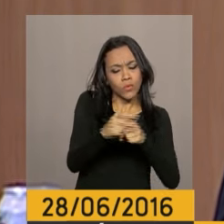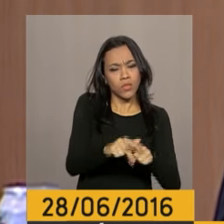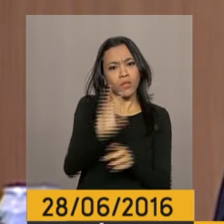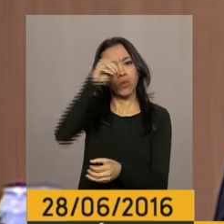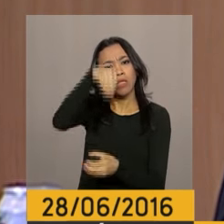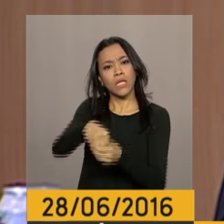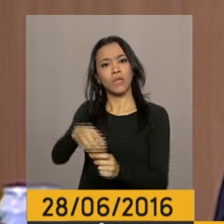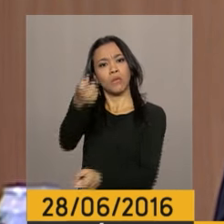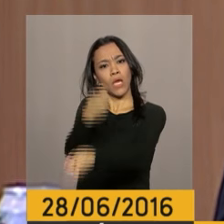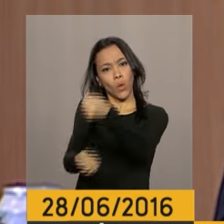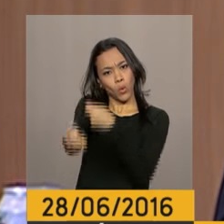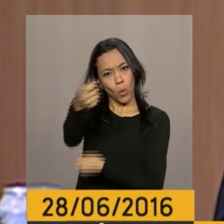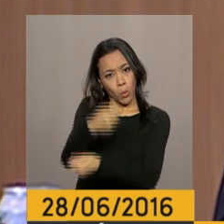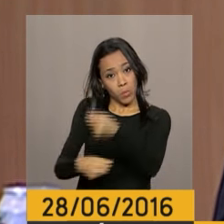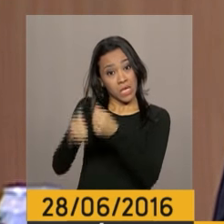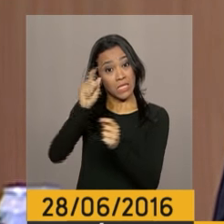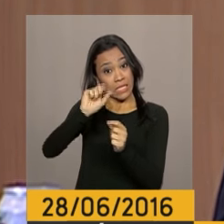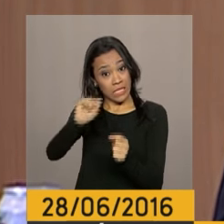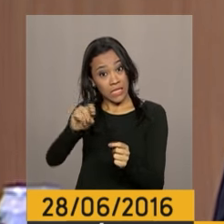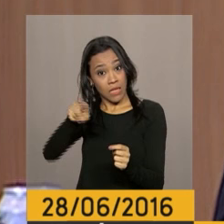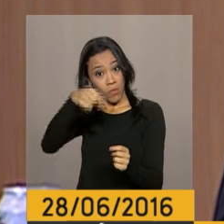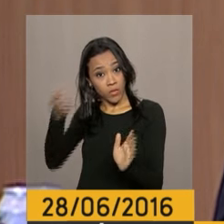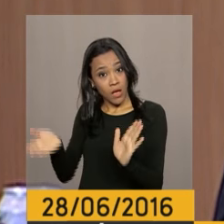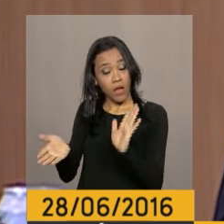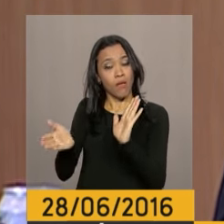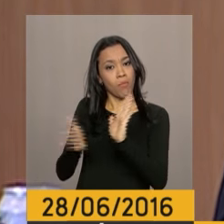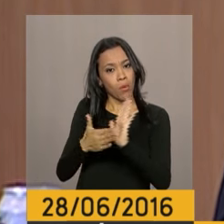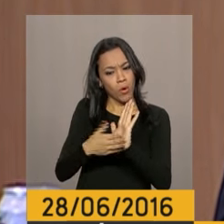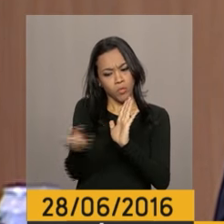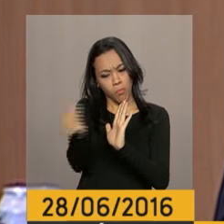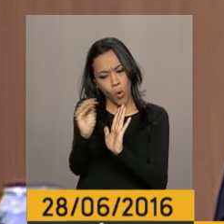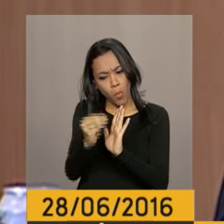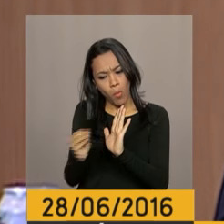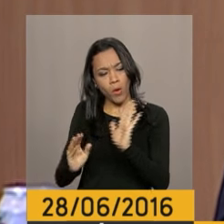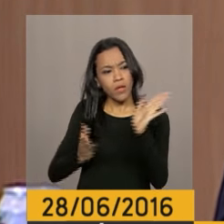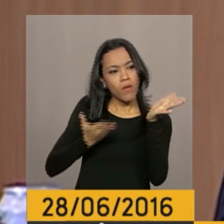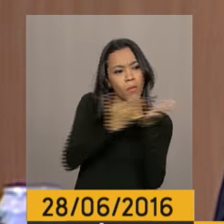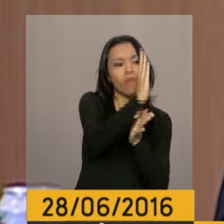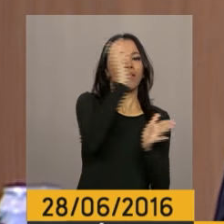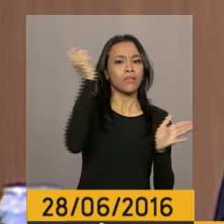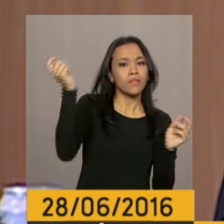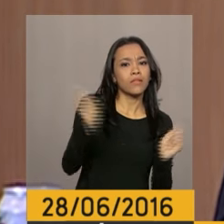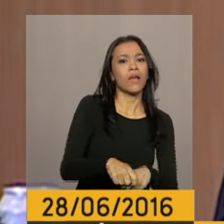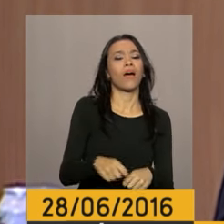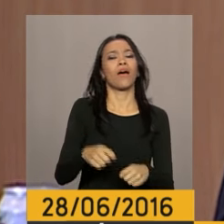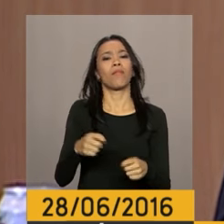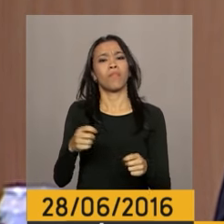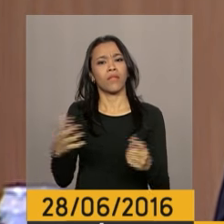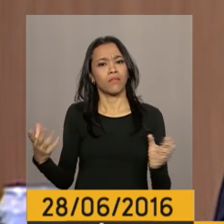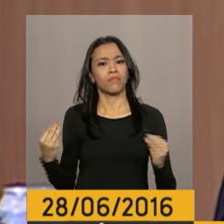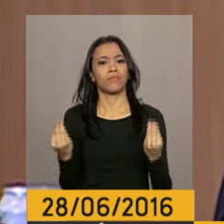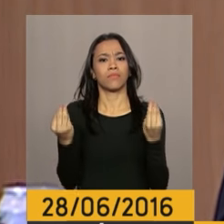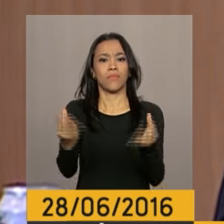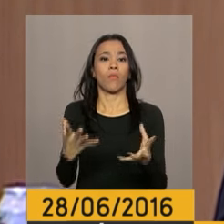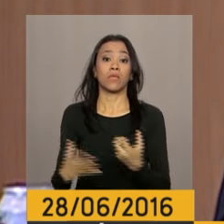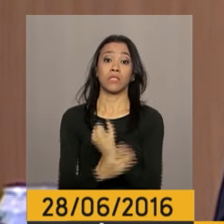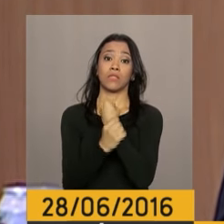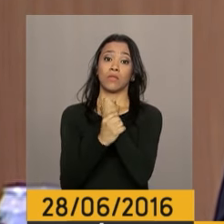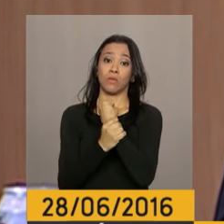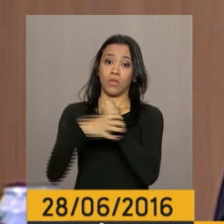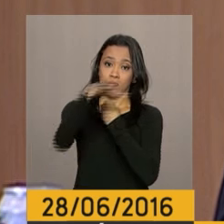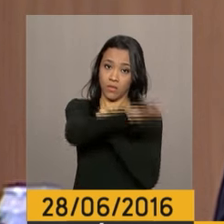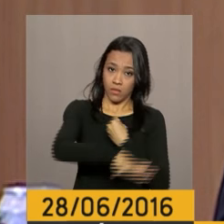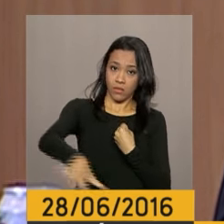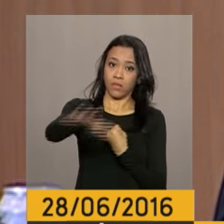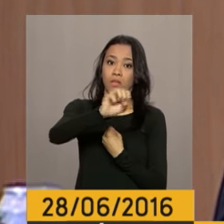encaminhadas e aprovadas, têm todo o potencial de continuar reduzindo as incertezas na economia, com queda